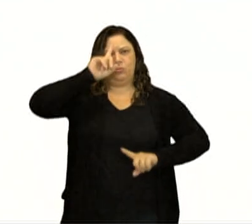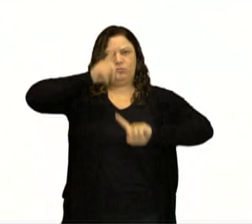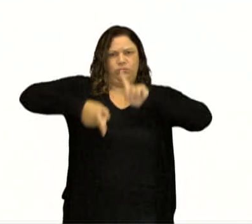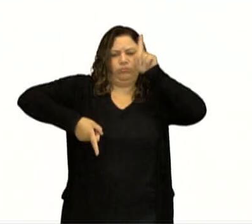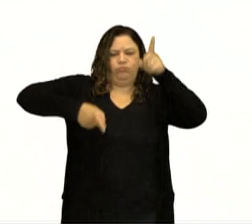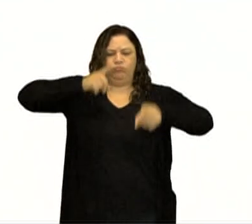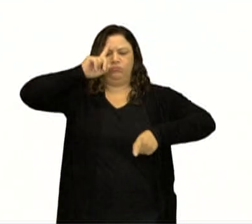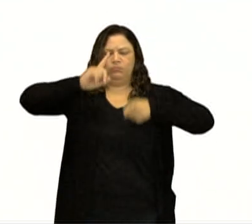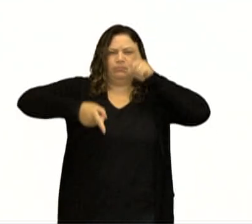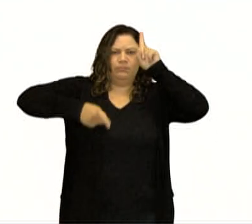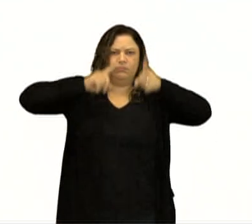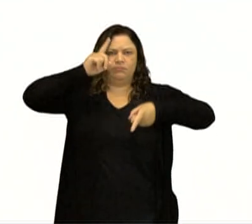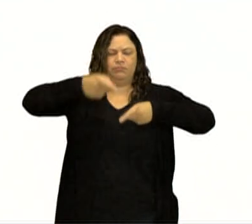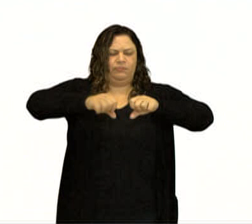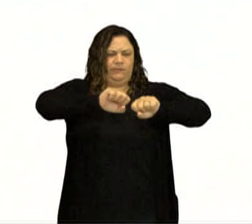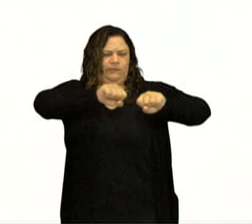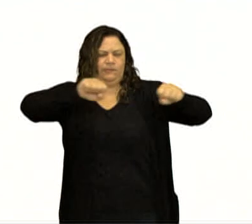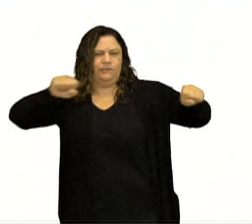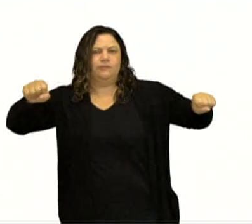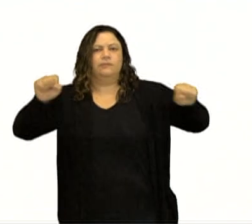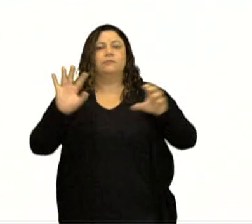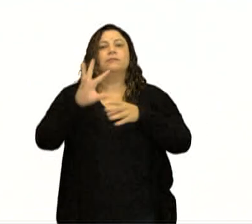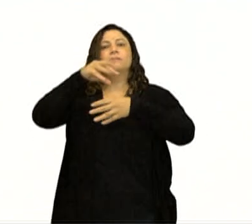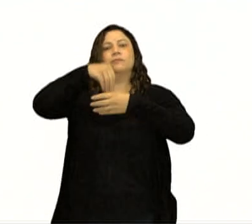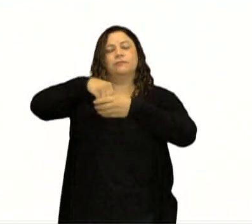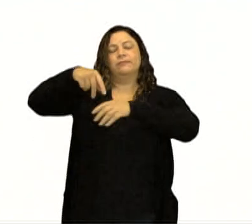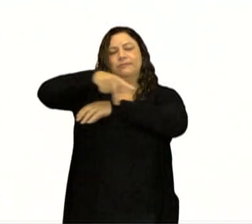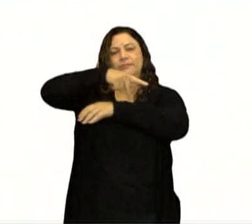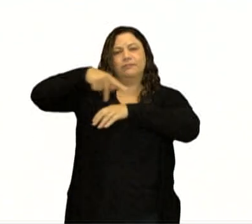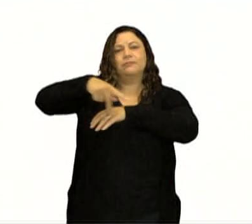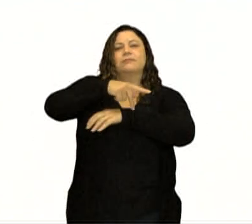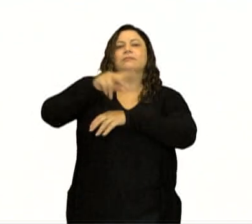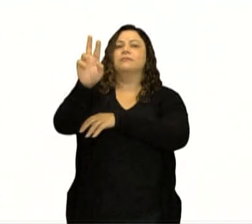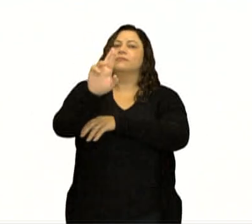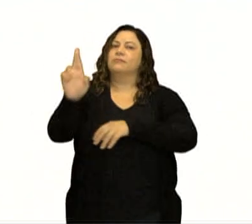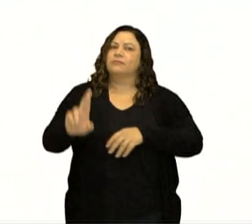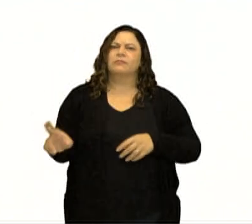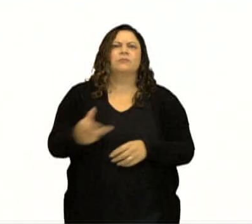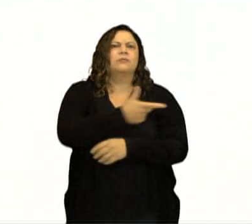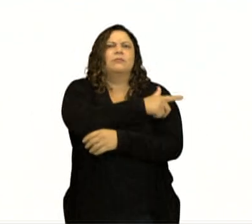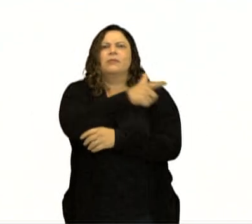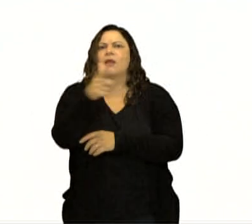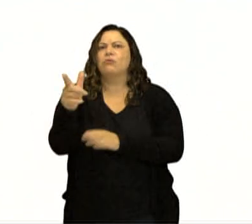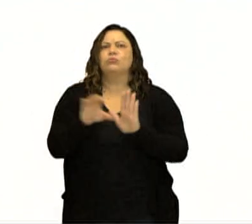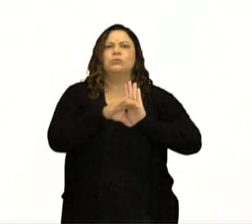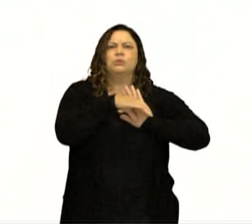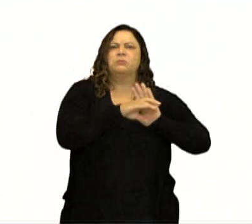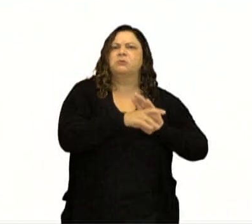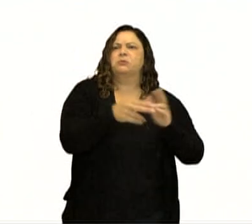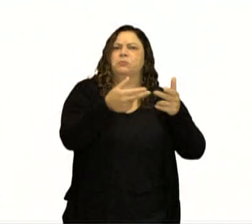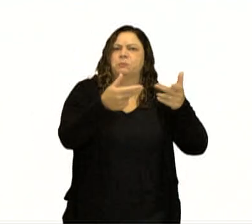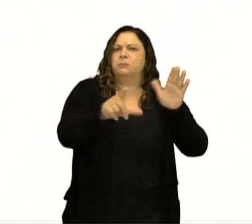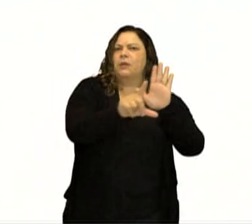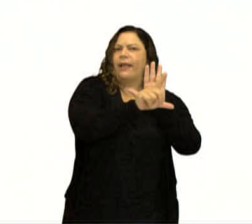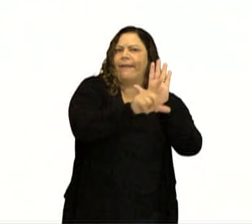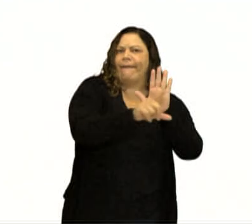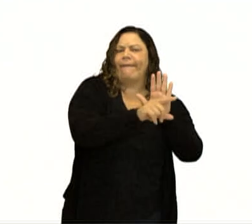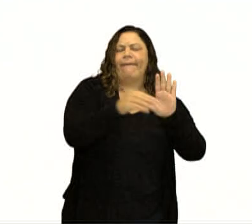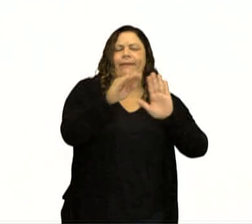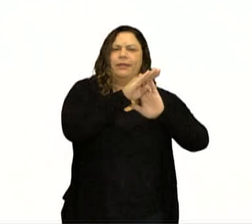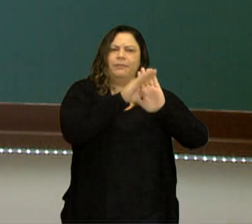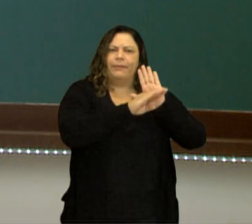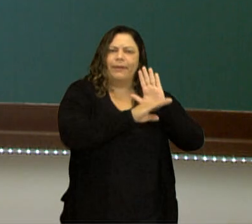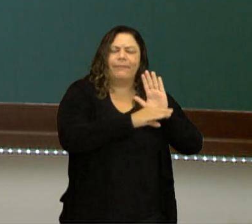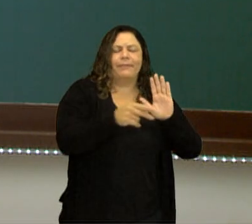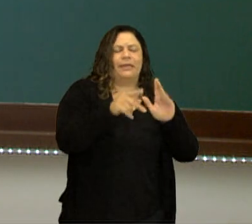que dentro da Rússia, até esse momento, não existia uma constituição de leis que regessem